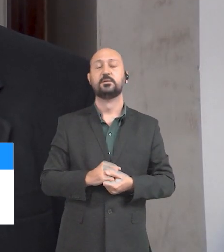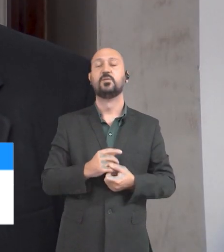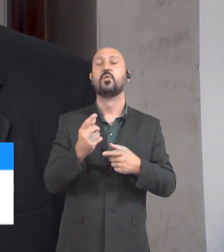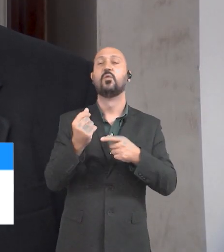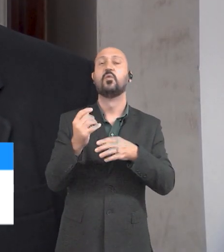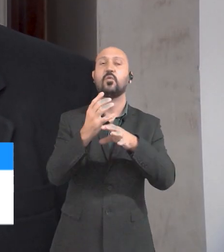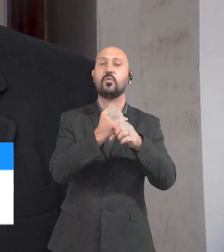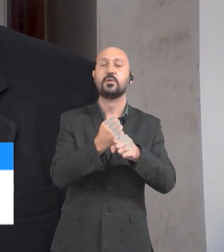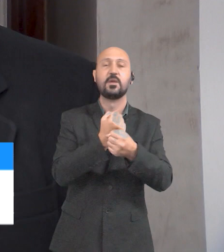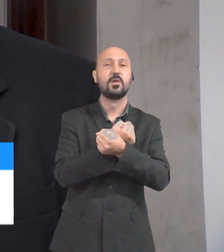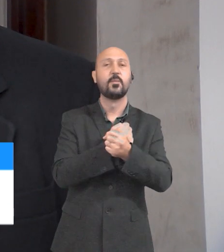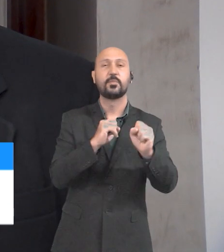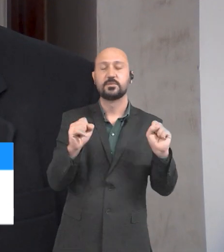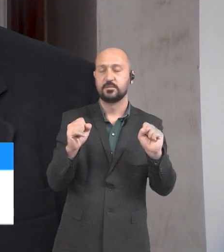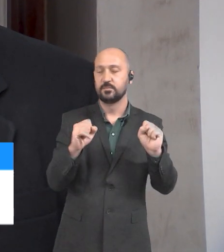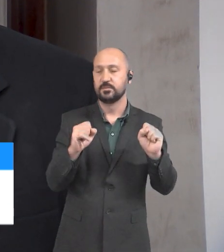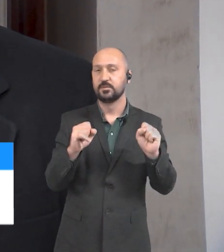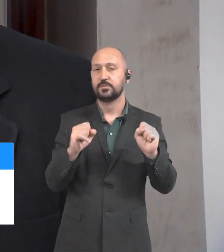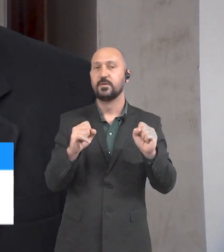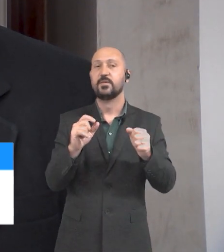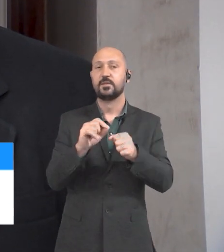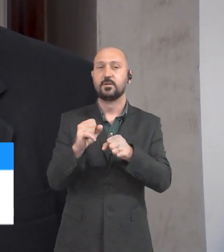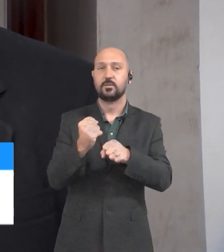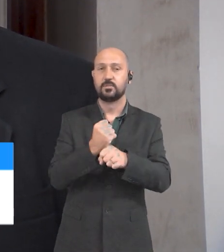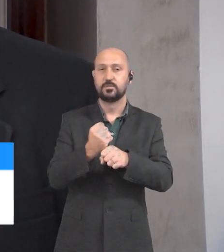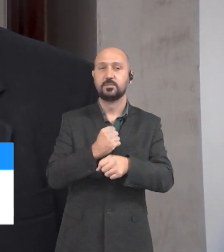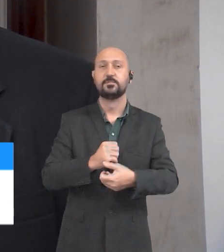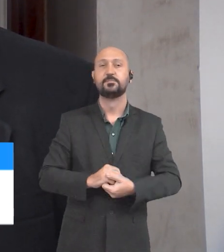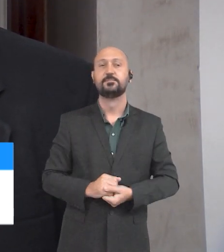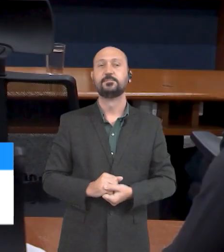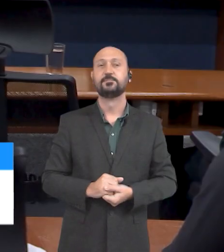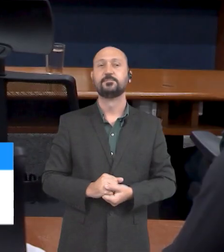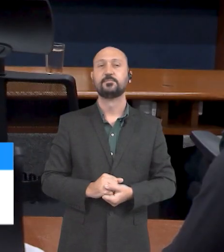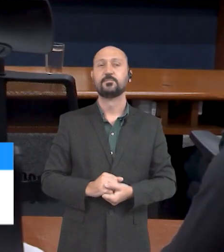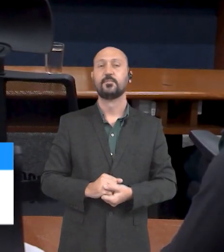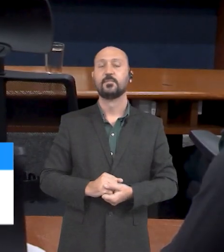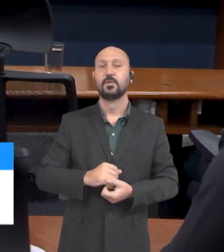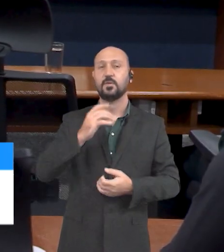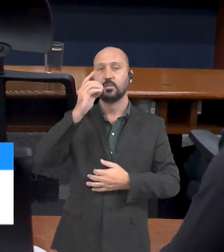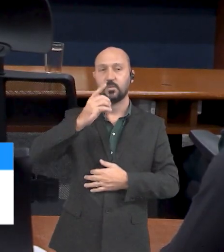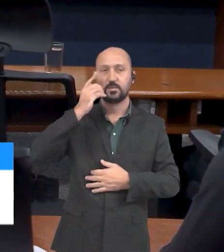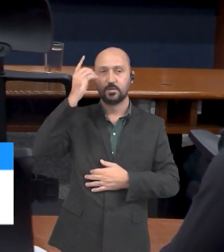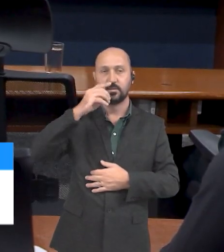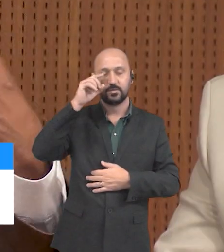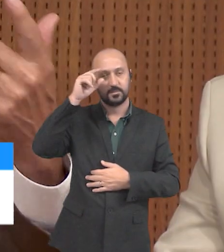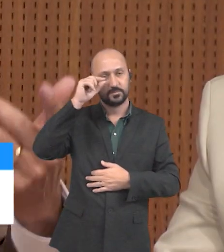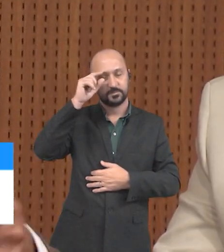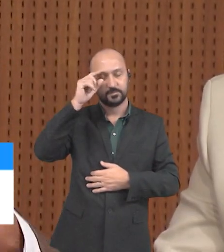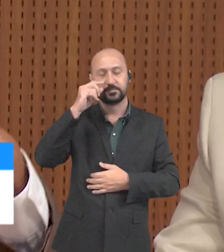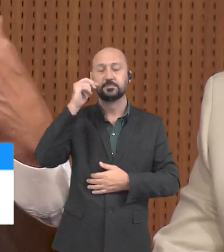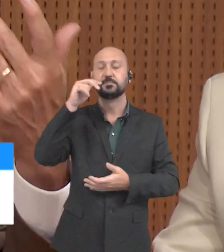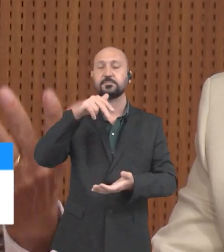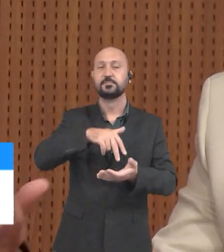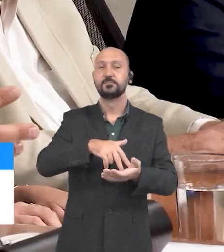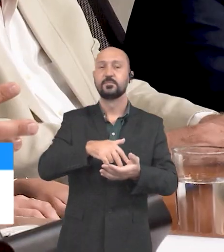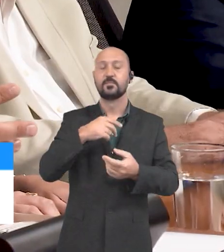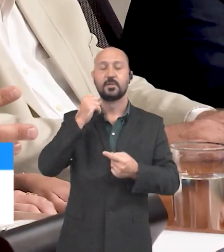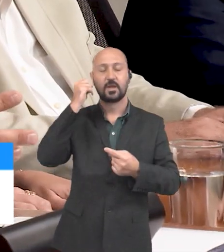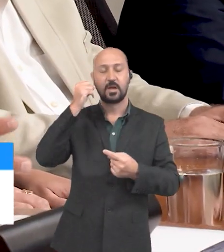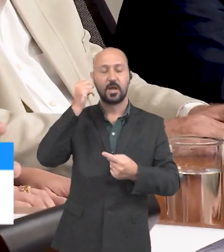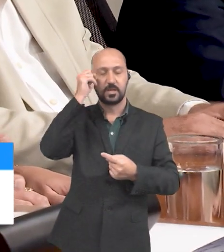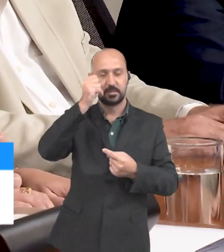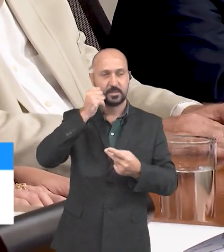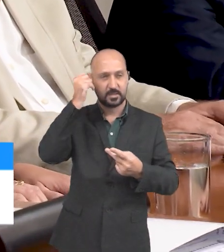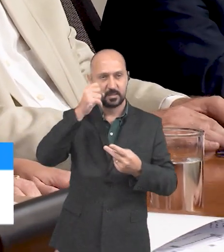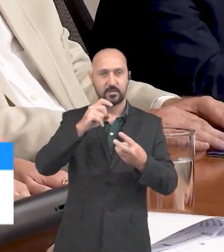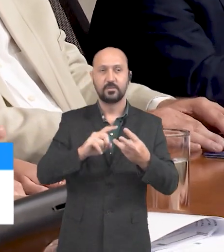7.800.000, valor que impossibilita a conclusão das obras. O deputado Gerson Claro, presidente da Lemes, a